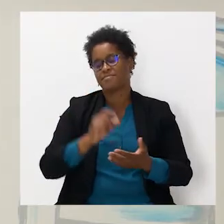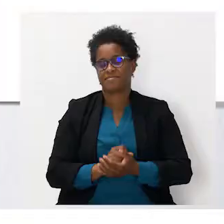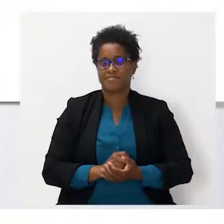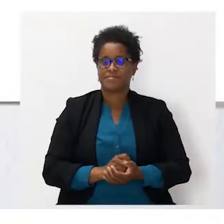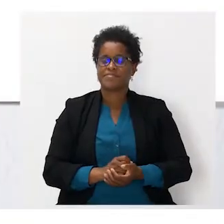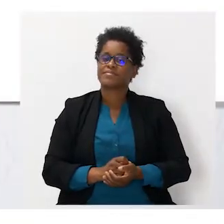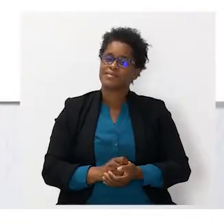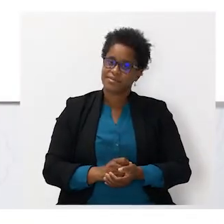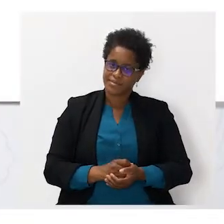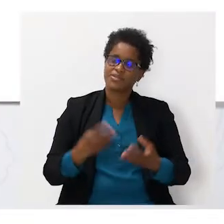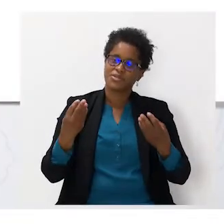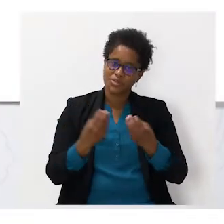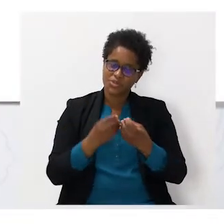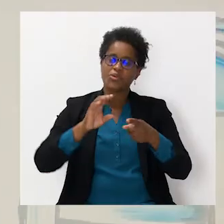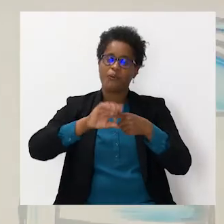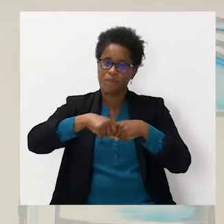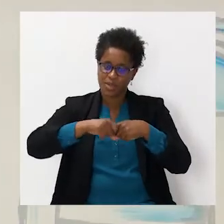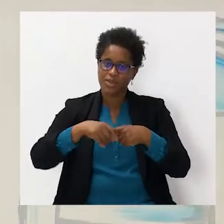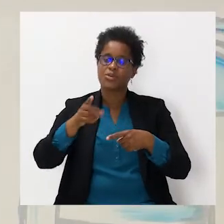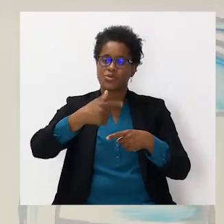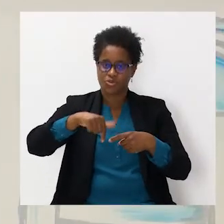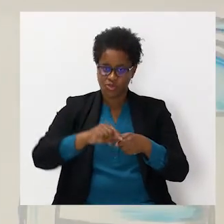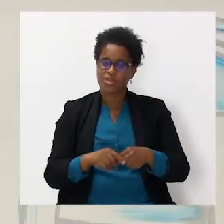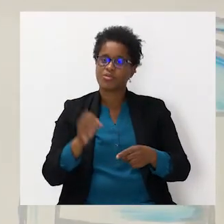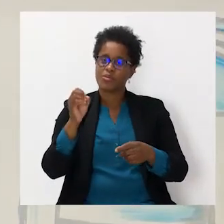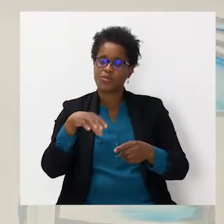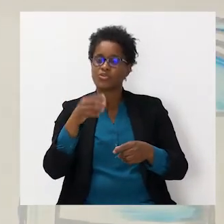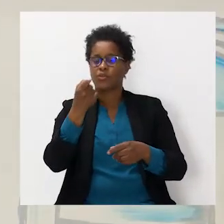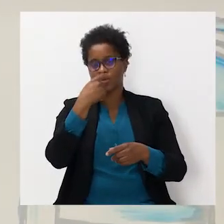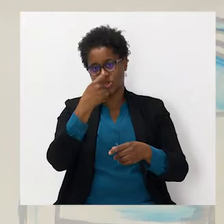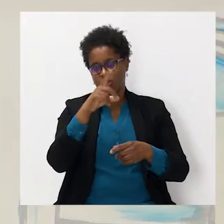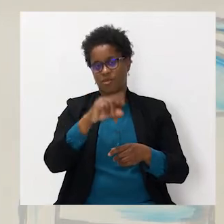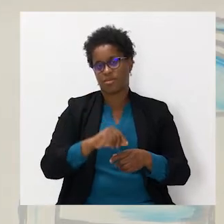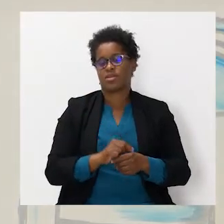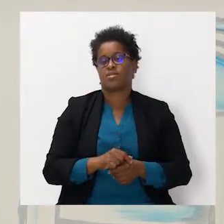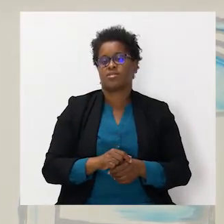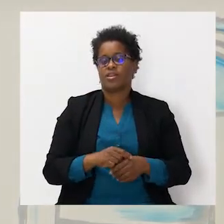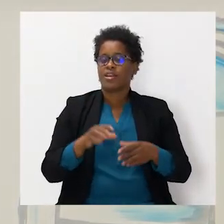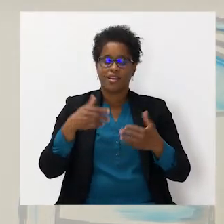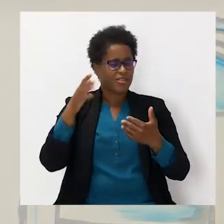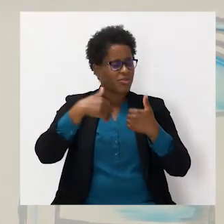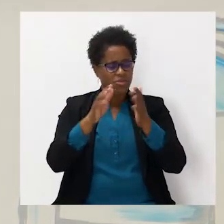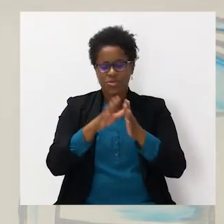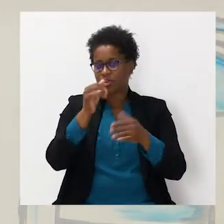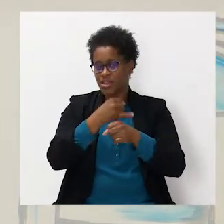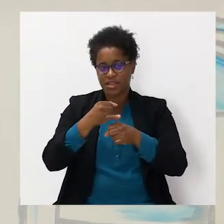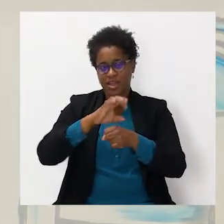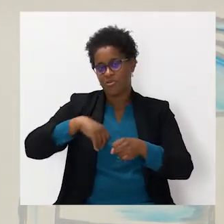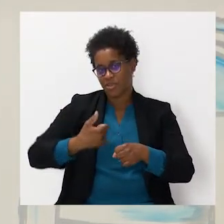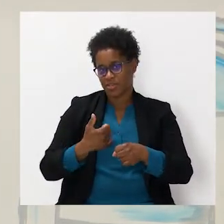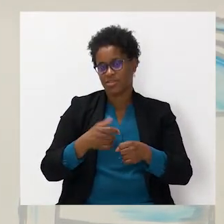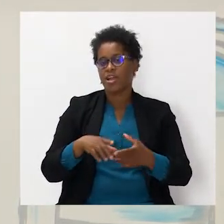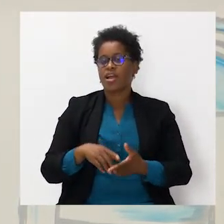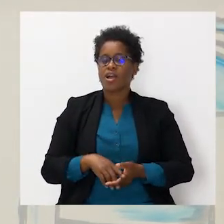cultivada. Juntamente com o milho, nós semeamos feijão por quase todo Cabo Verde. E